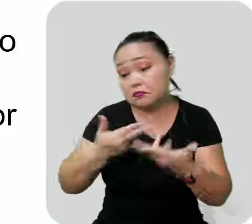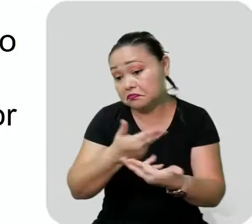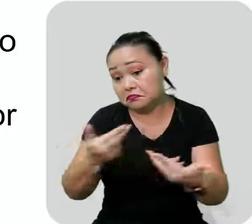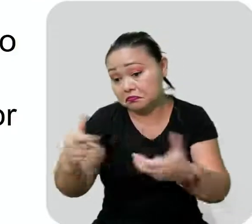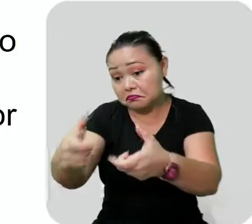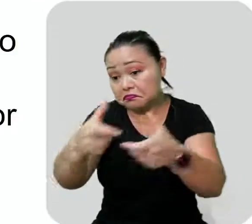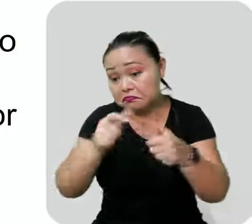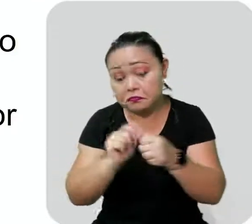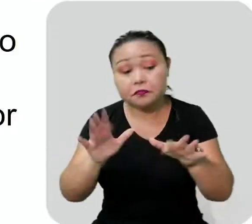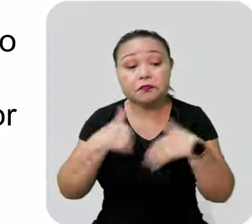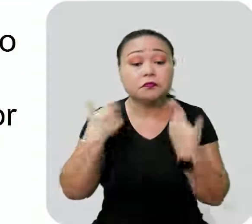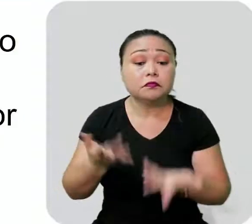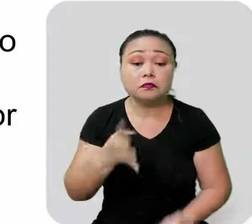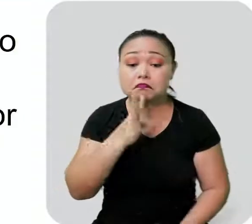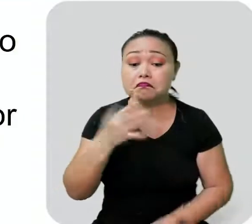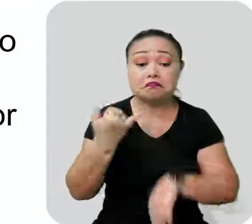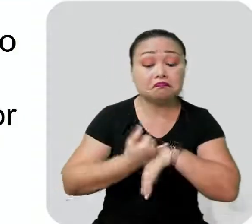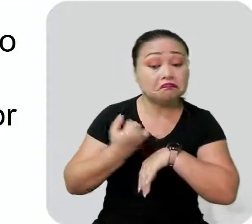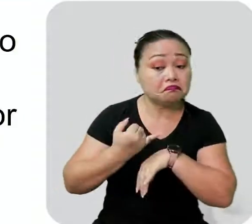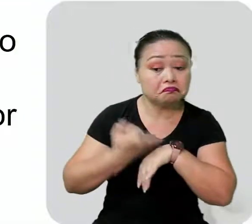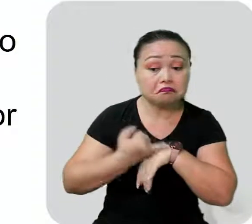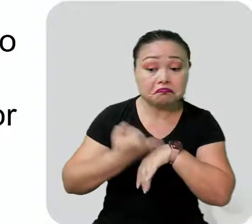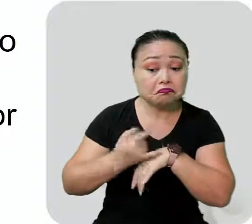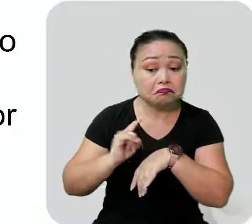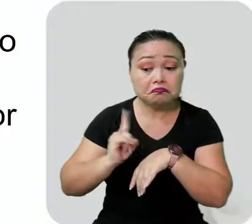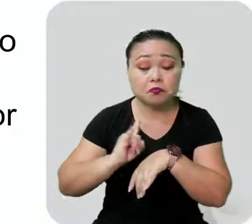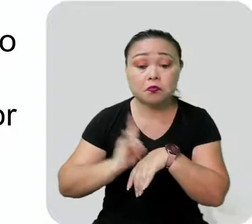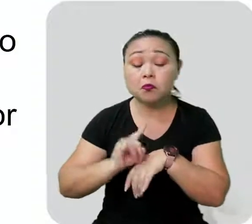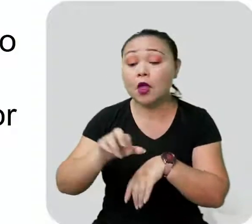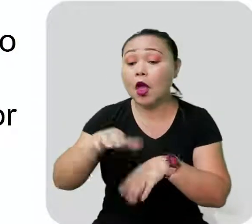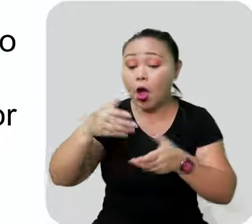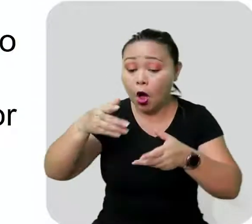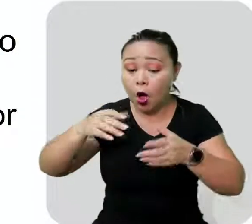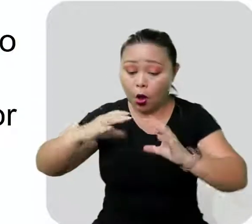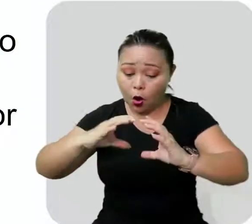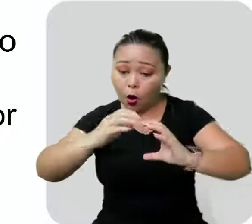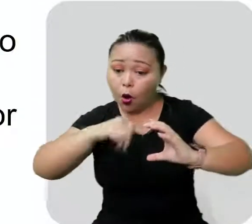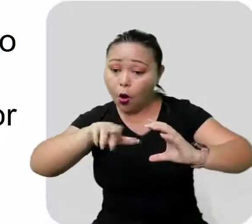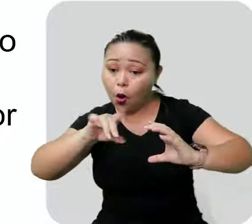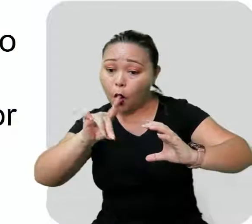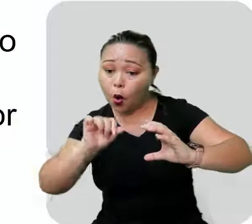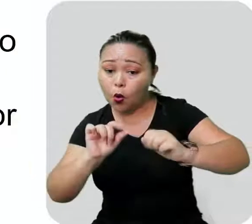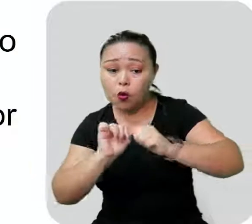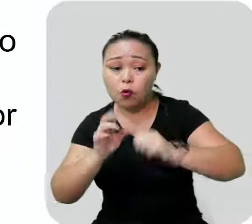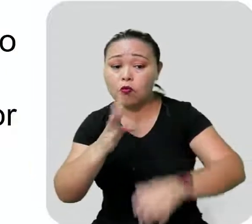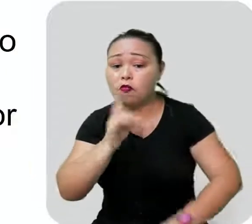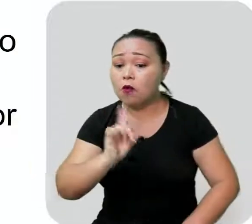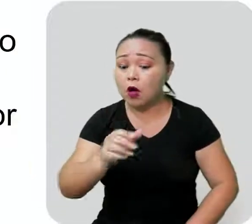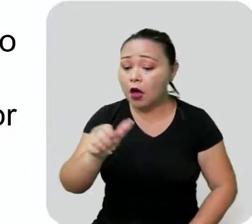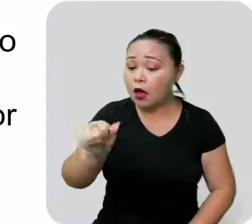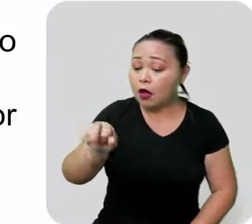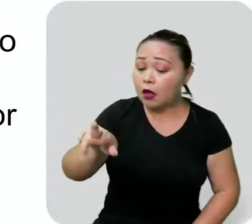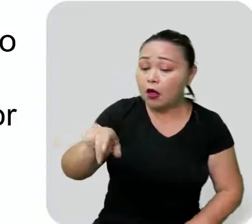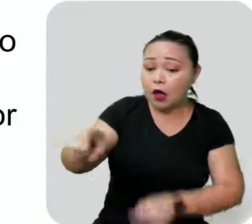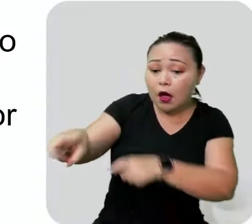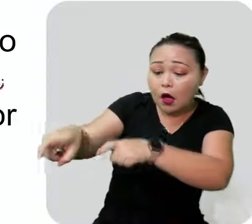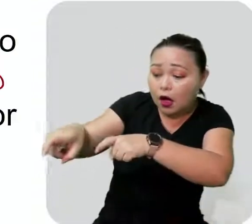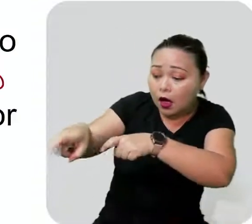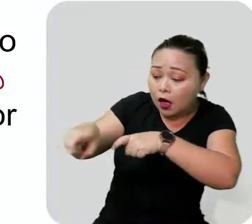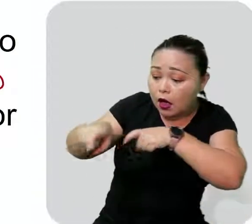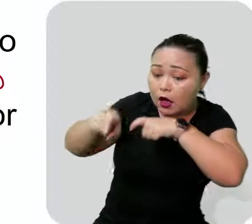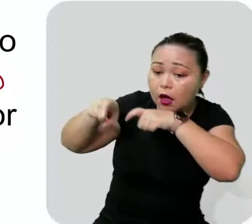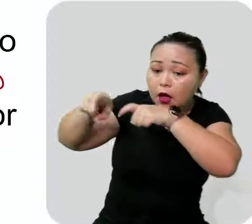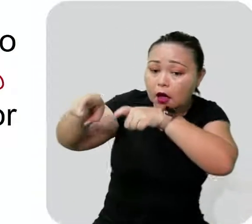serve conheci o ferro desconheciam a roda desconheciam o arado e